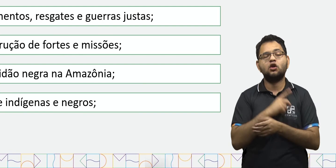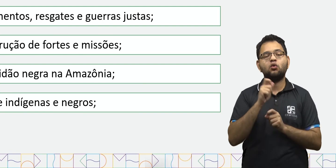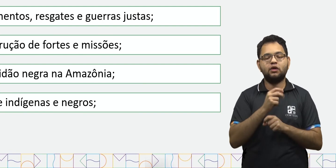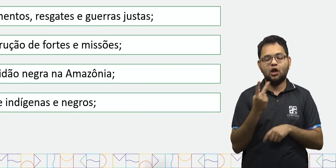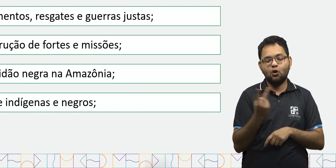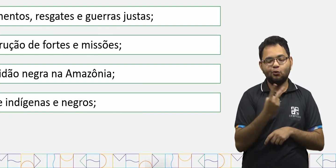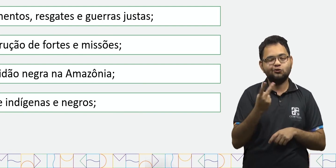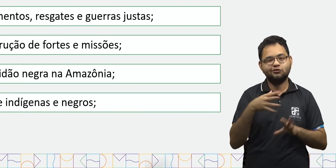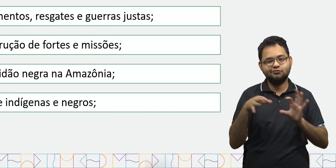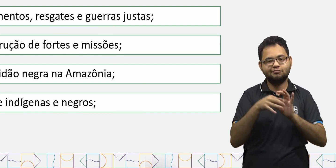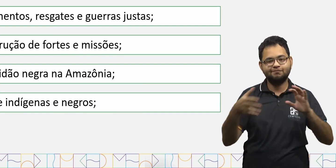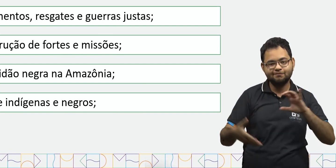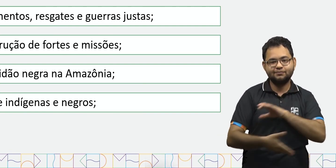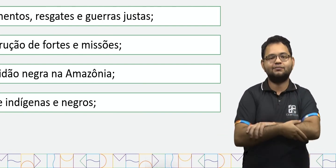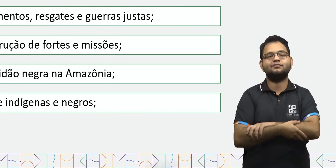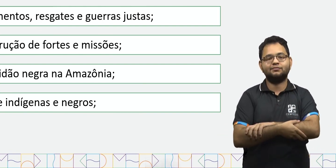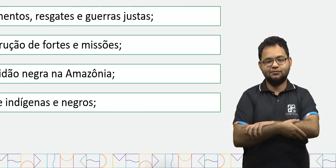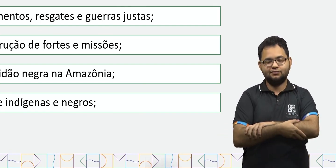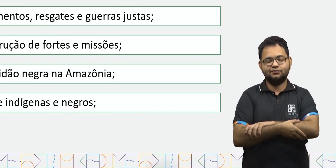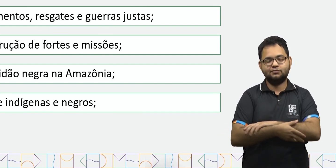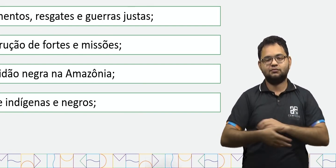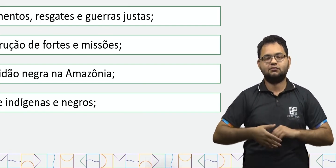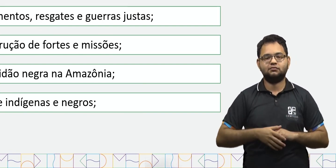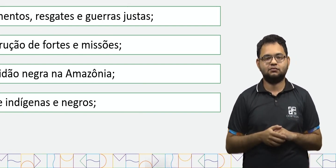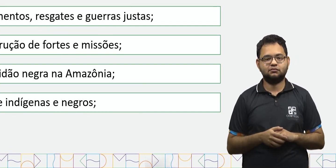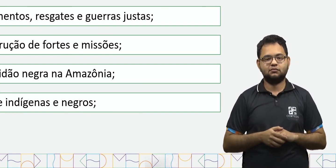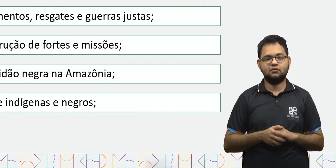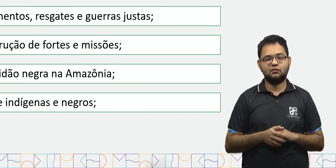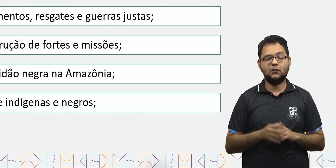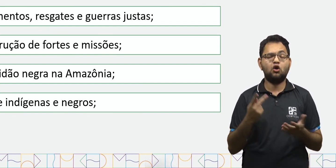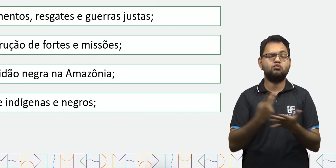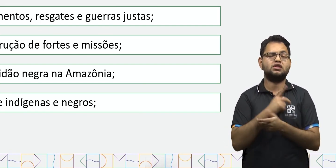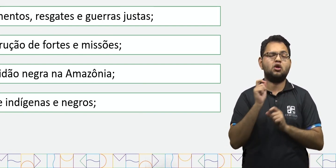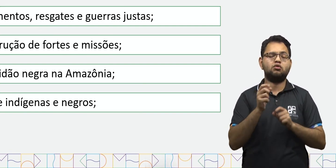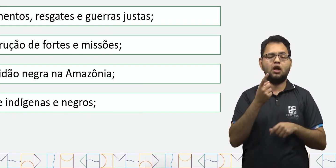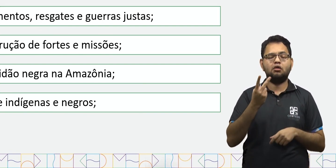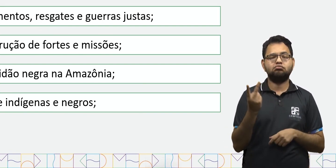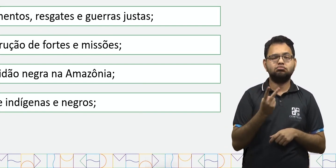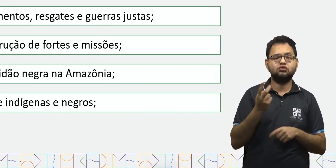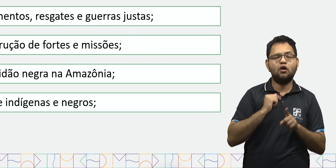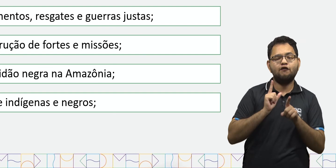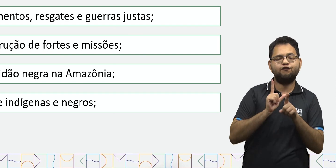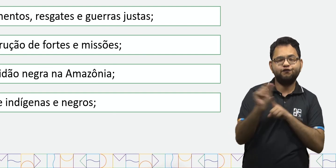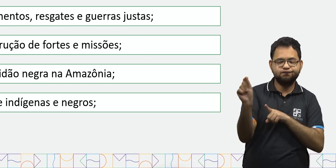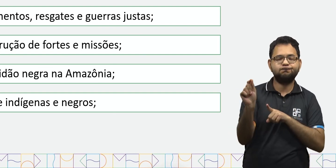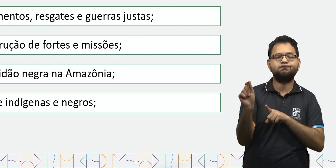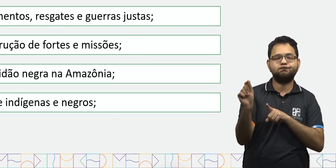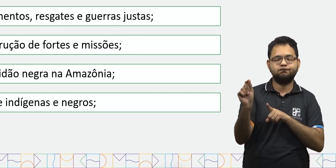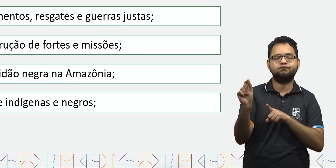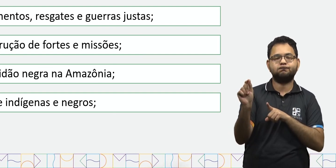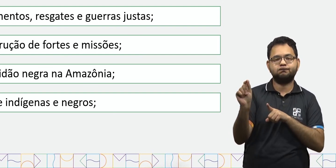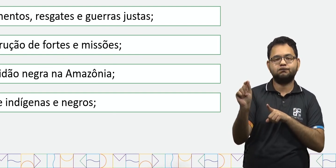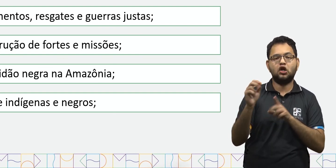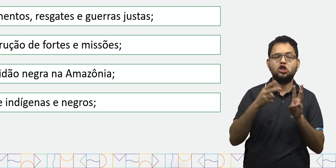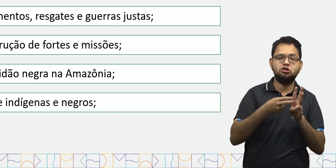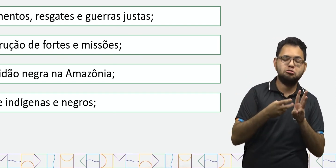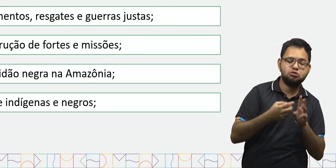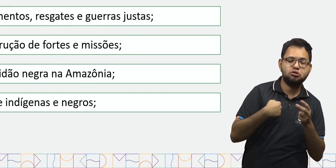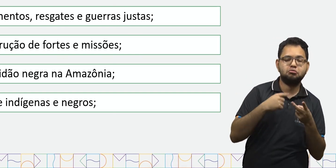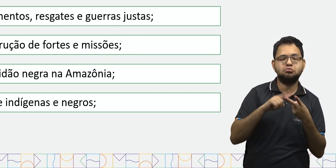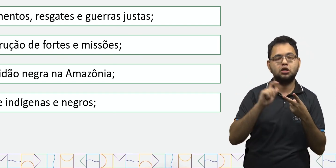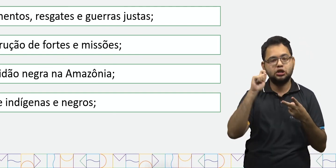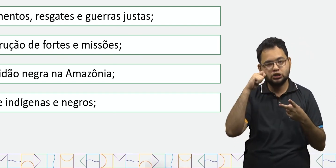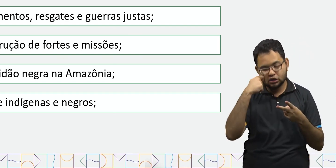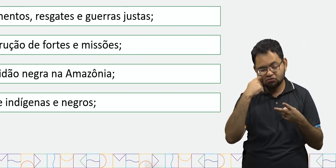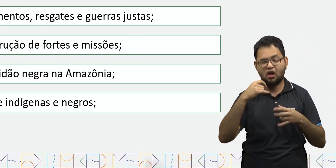uniam e, na medida do possível, tentavam sobreviver, fugindo muitas vezes das mãos dos colonizadores. Tanto indígenas